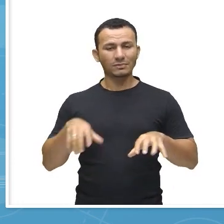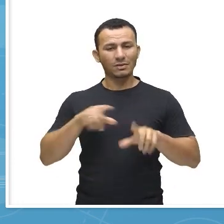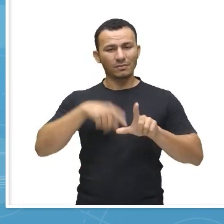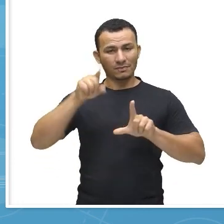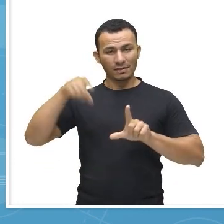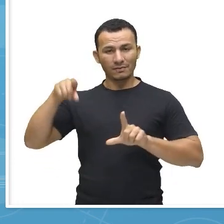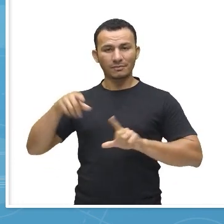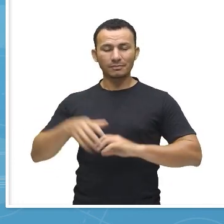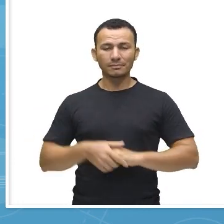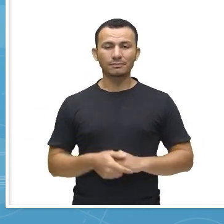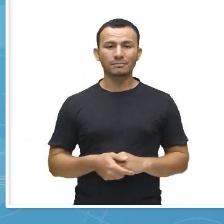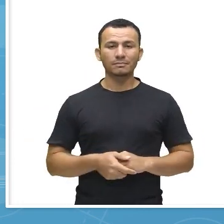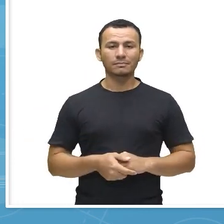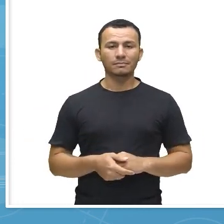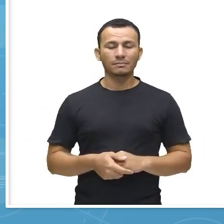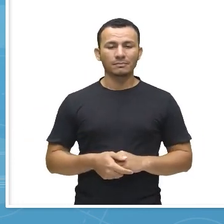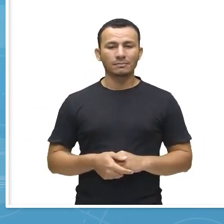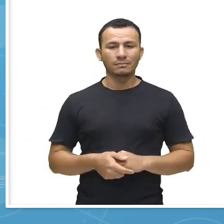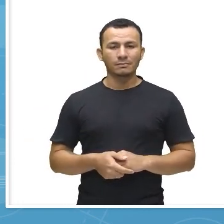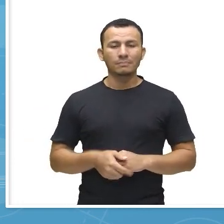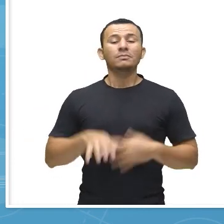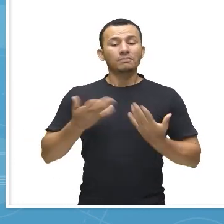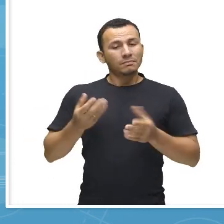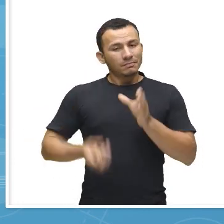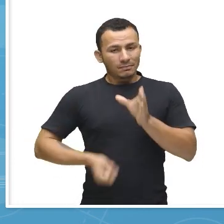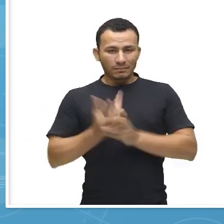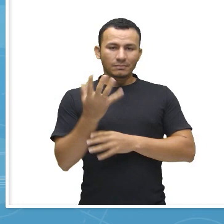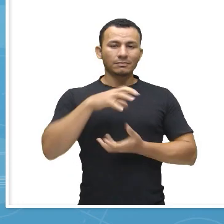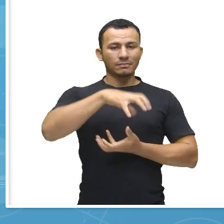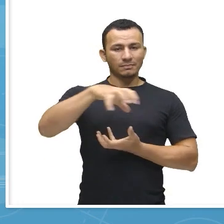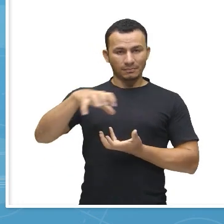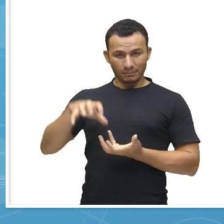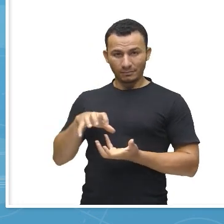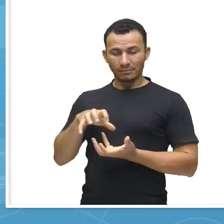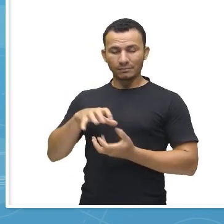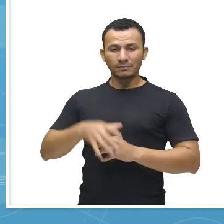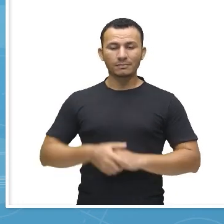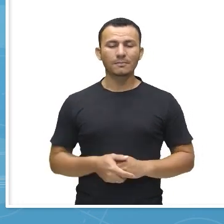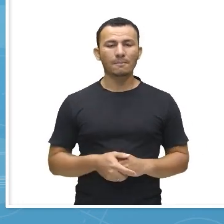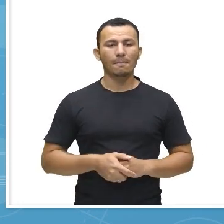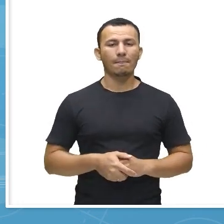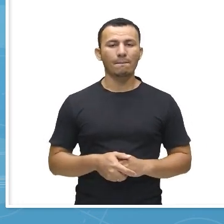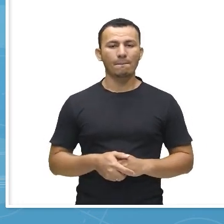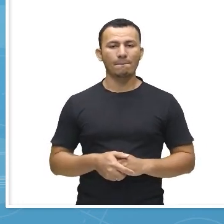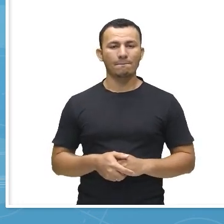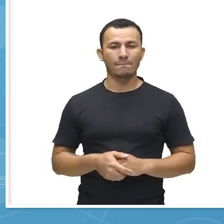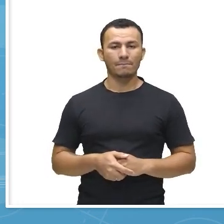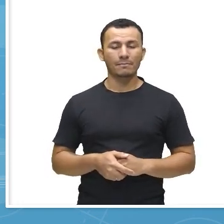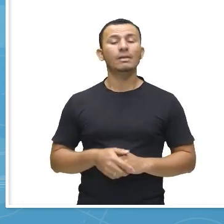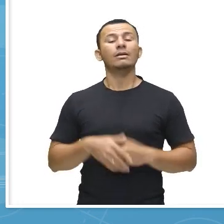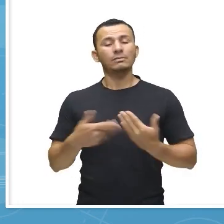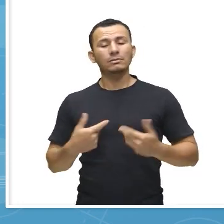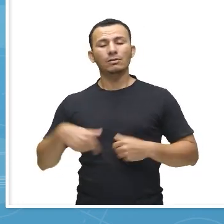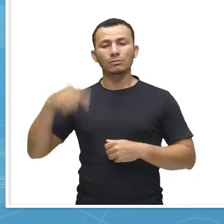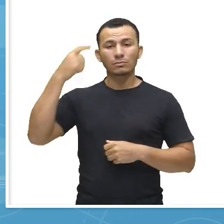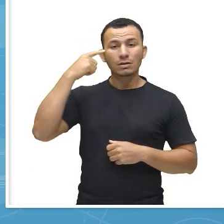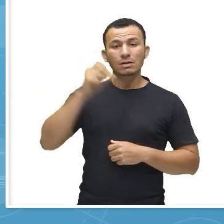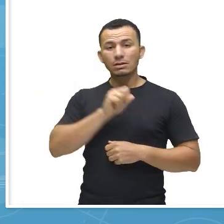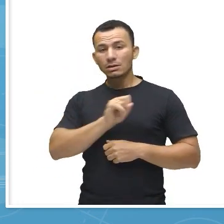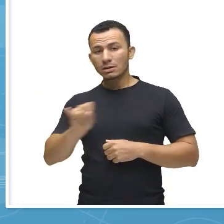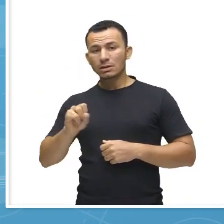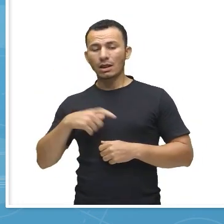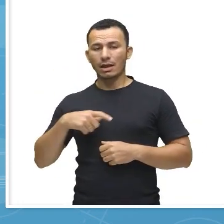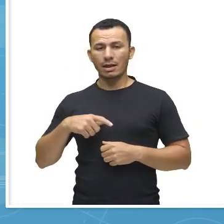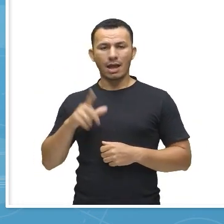gráfico. Então, essa é a origem dos continentes. Agora, voltando. Se a gente tem